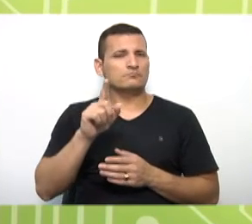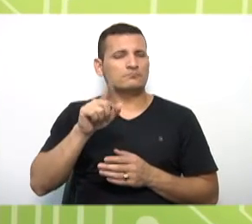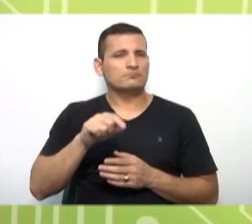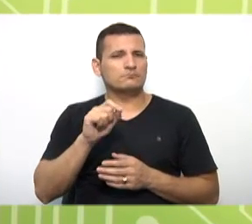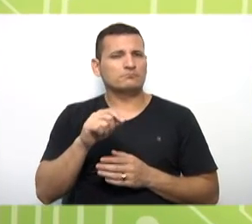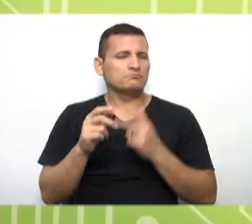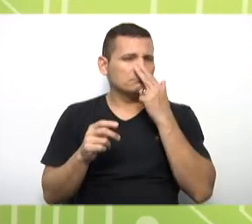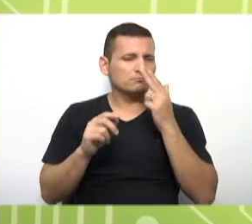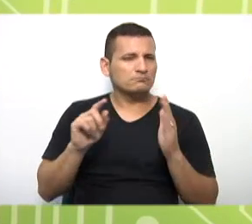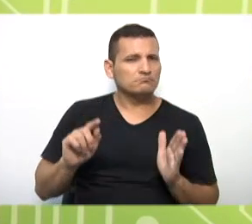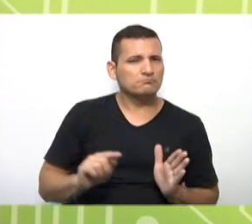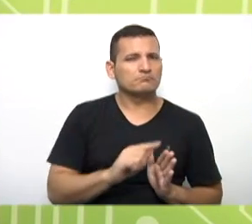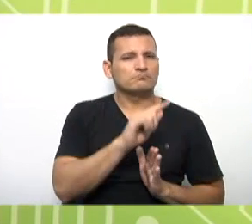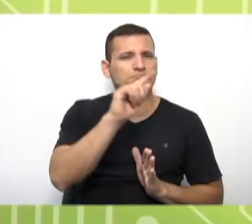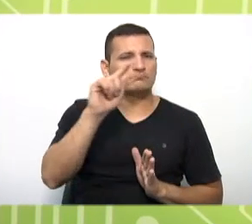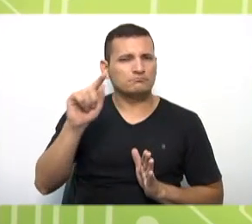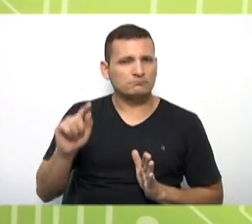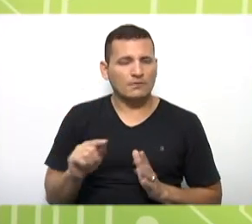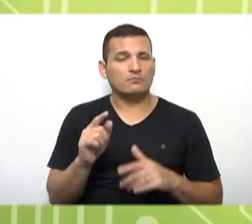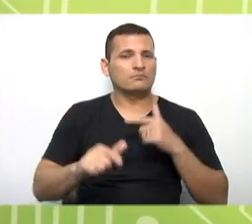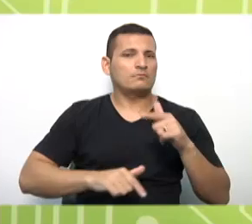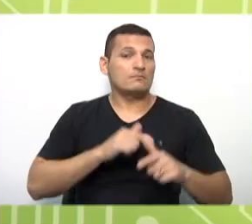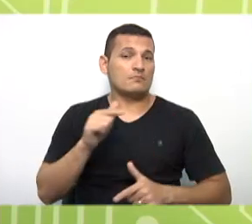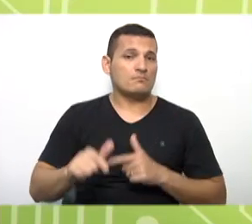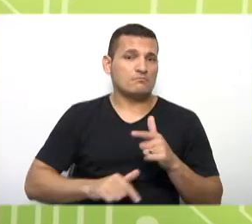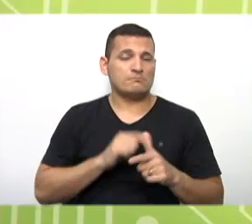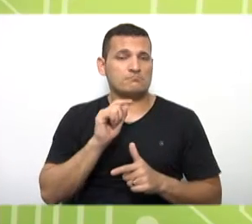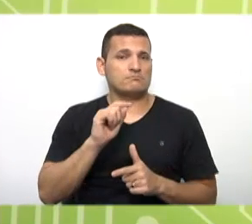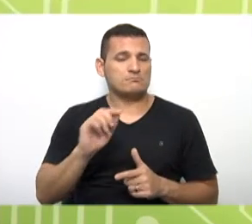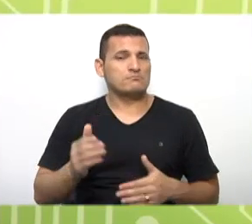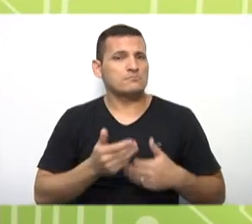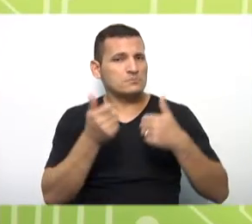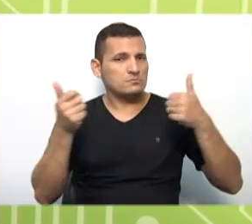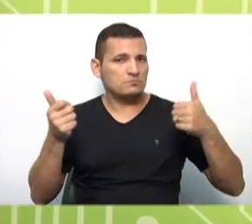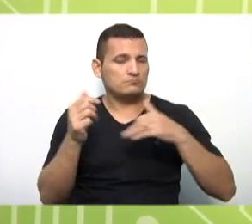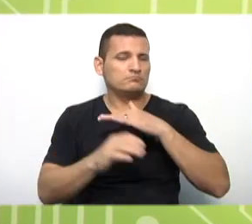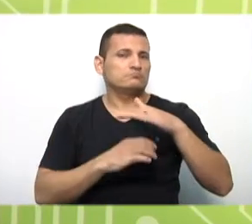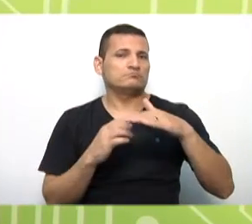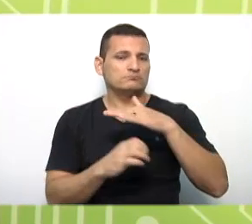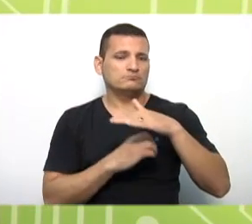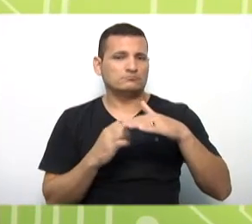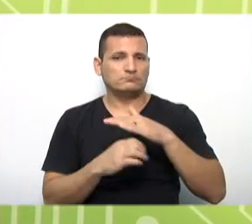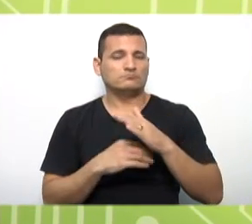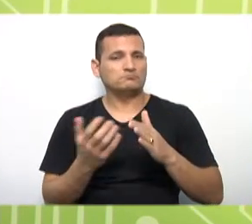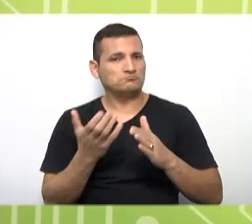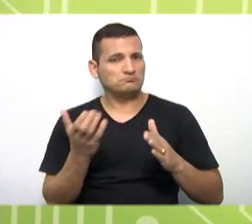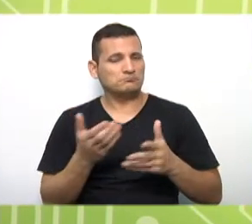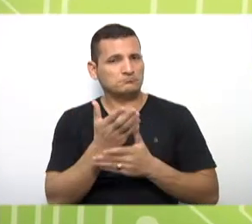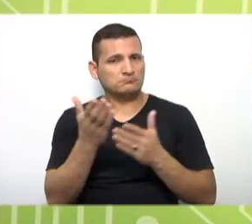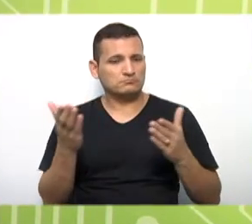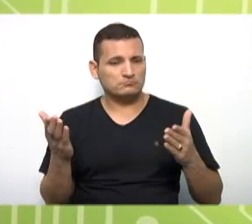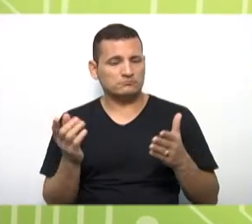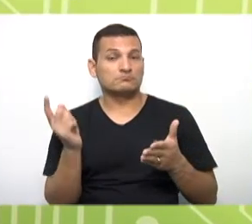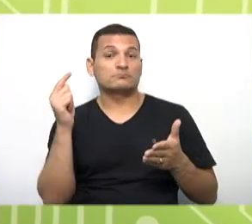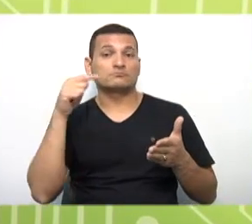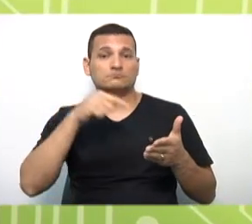ciclo mesmo, eu vou estar trabalhando continuamente para melhorar a minha organização. Quero que vocês vá lá no caderno